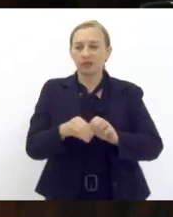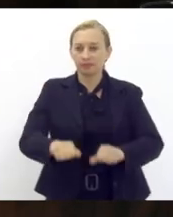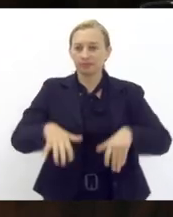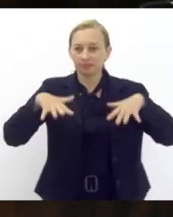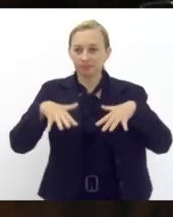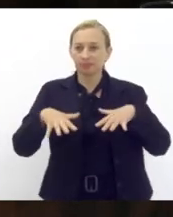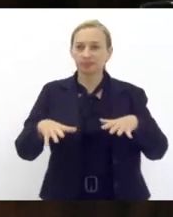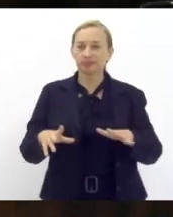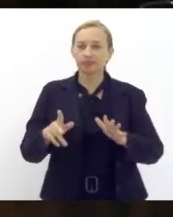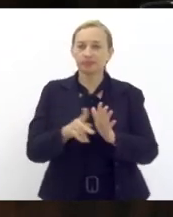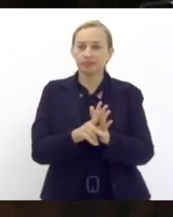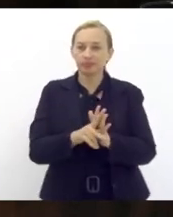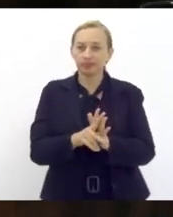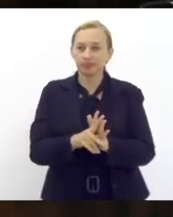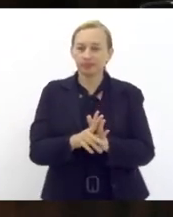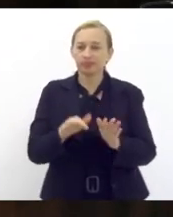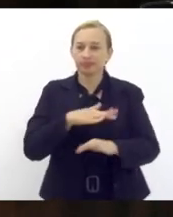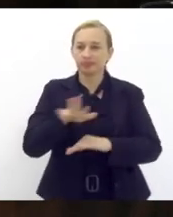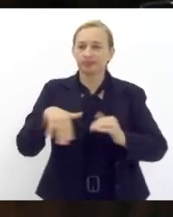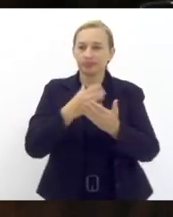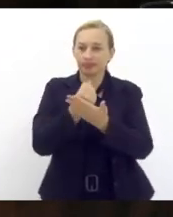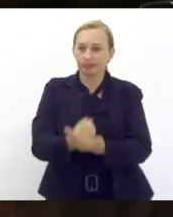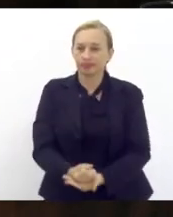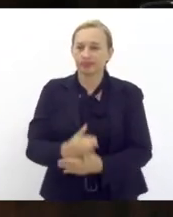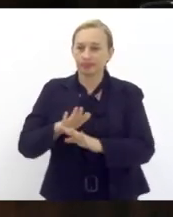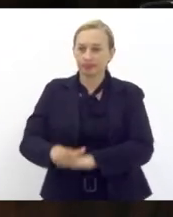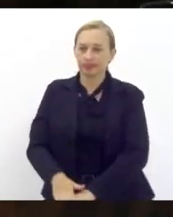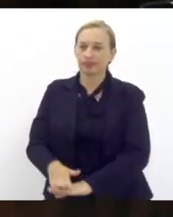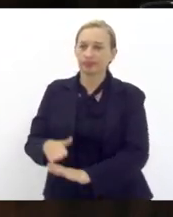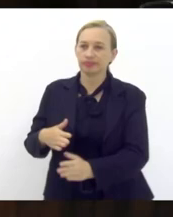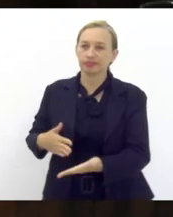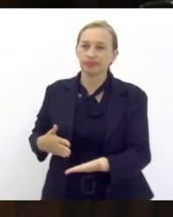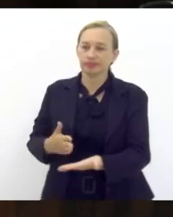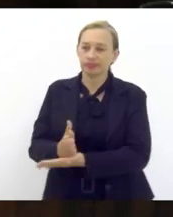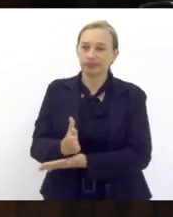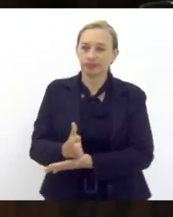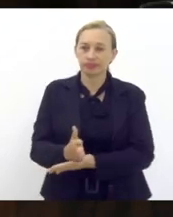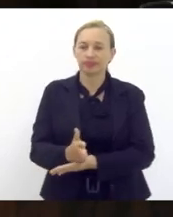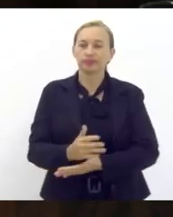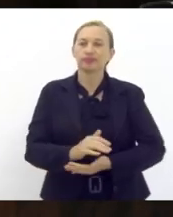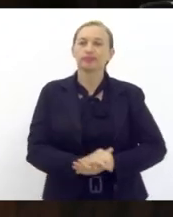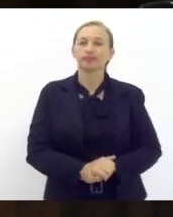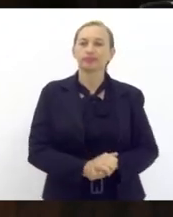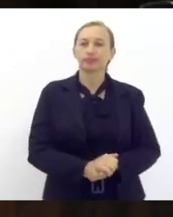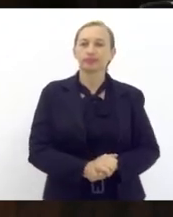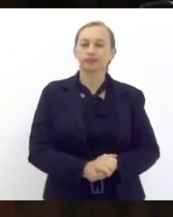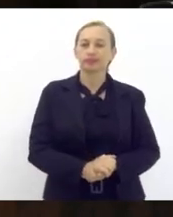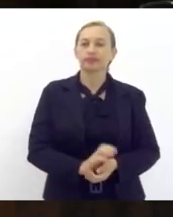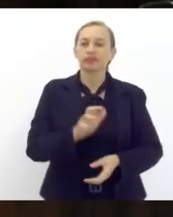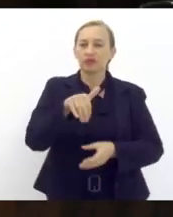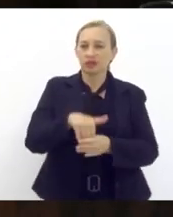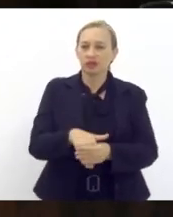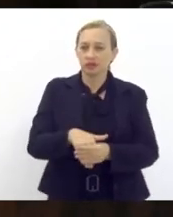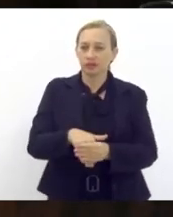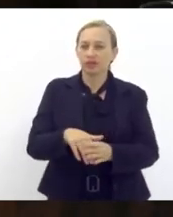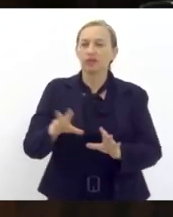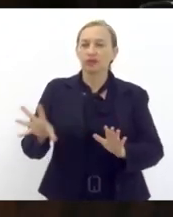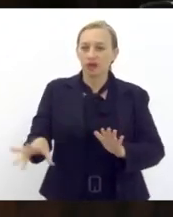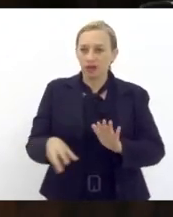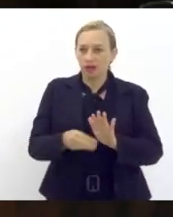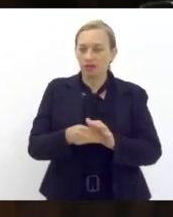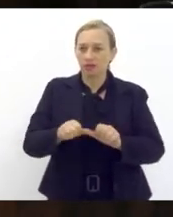a emenda da CCJ ao projeto. Senhores que aprovam, permaneçam como estão. Aprovado. Em votação, as emendas